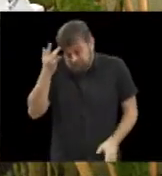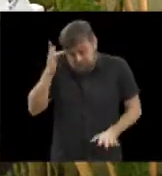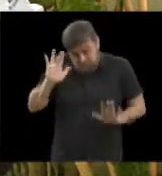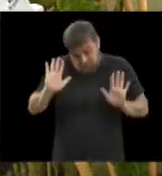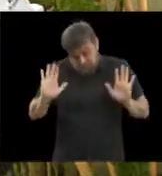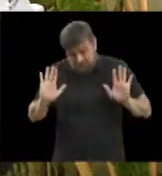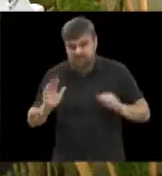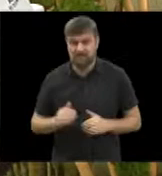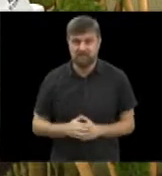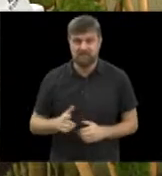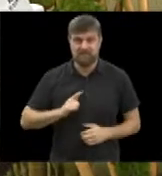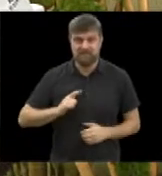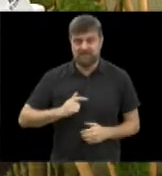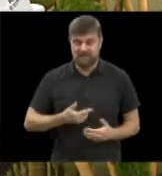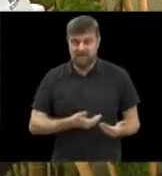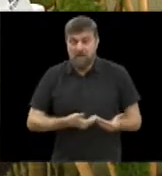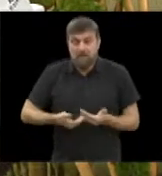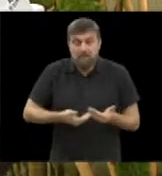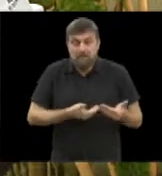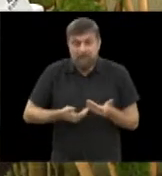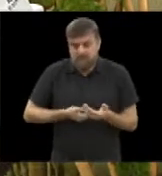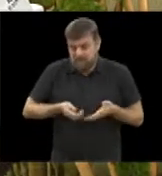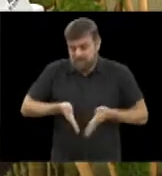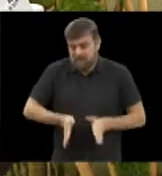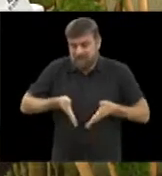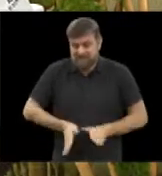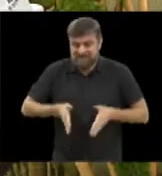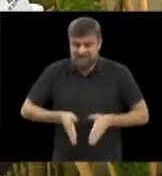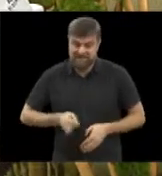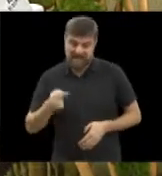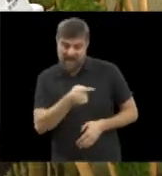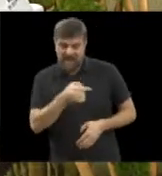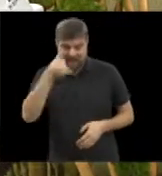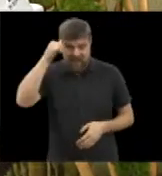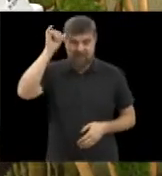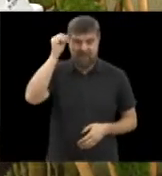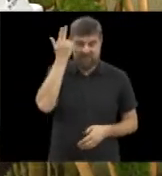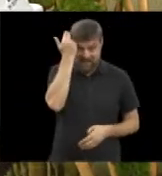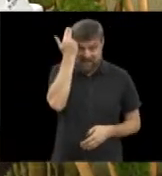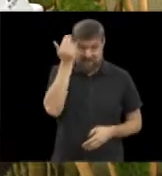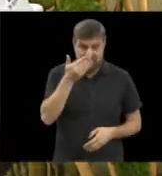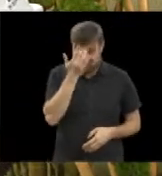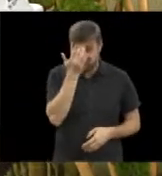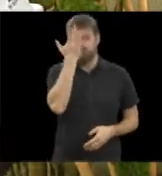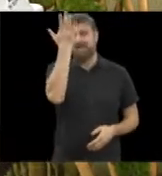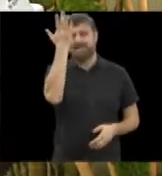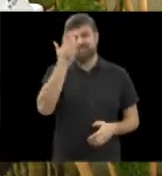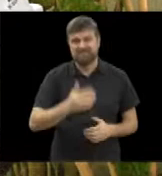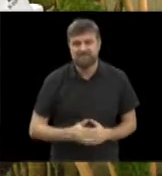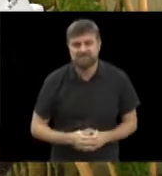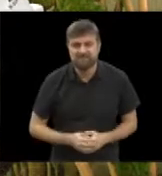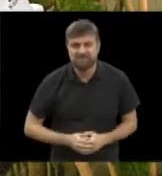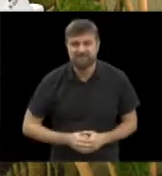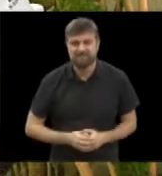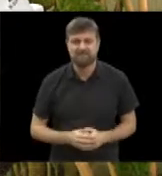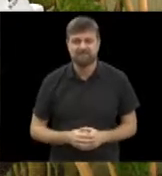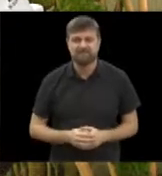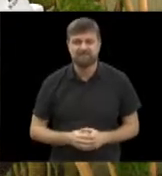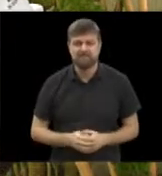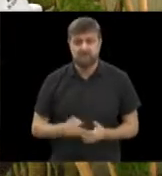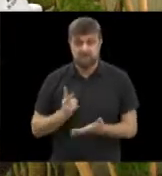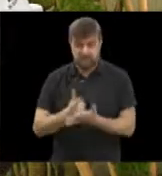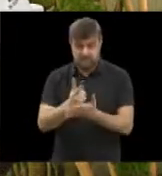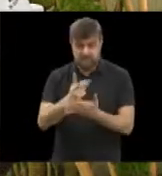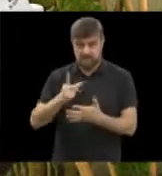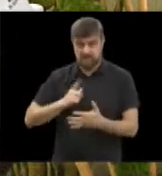isso aí, né? Quantos bebês nós teríamos aí se fosse dessa maneira mais fácil. Sempre